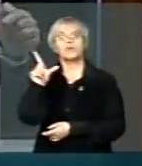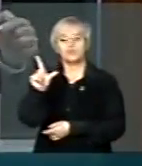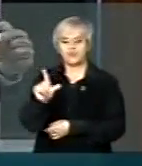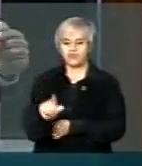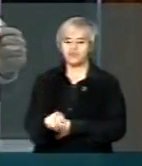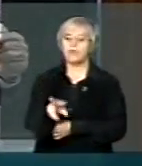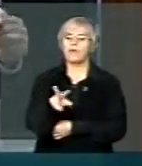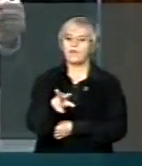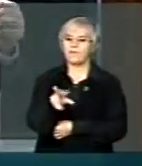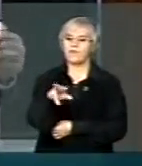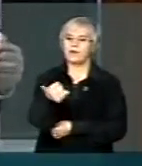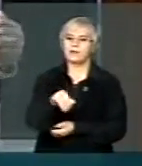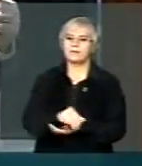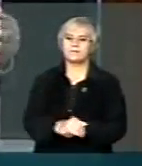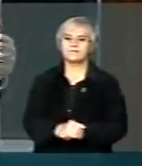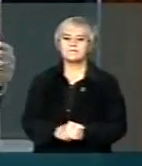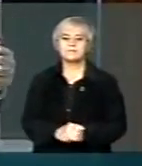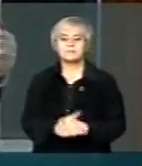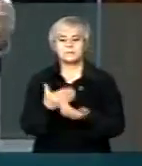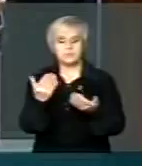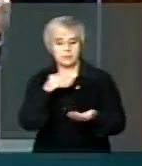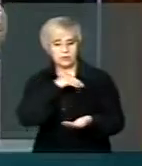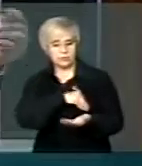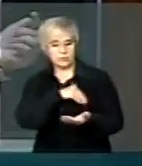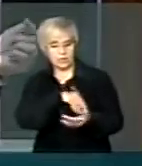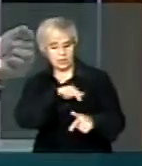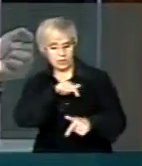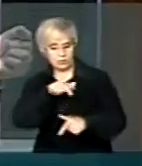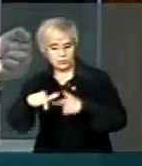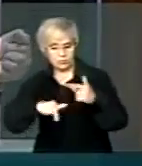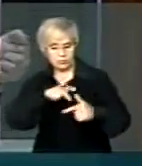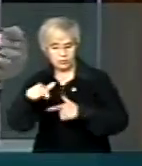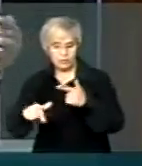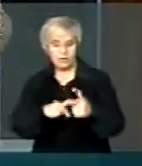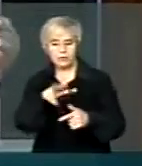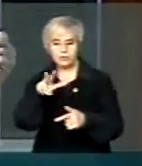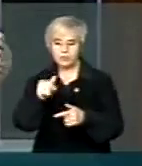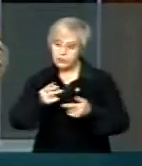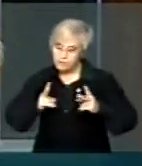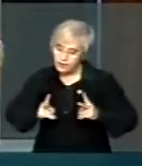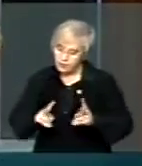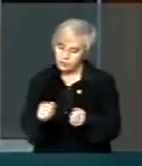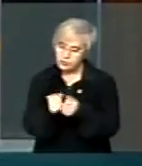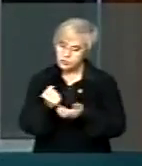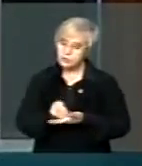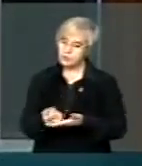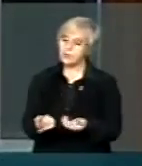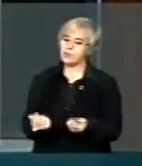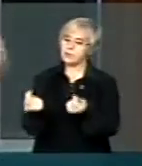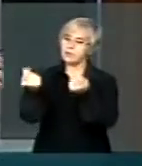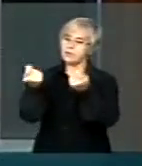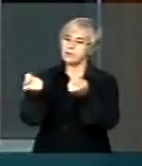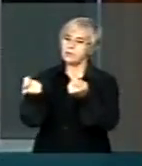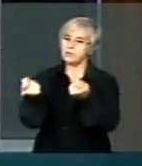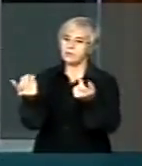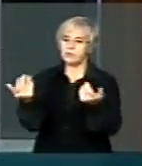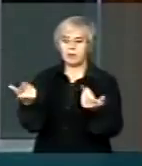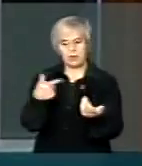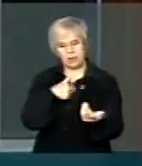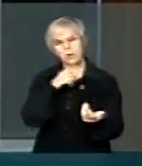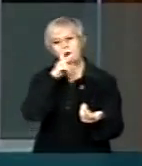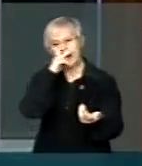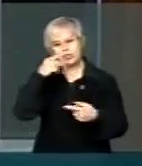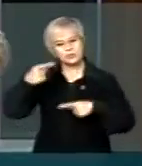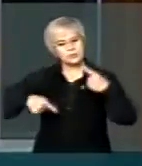do trabalhador que mantém o crescimento e o aquecimento da economia. Por isso, acho que nós debatemos pouco esse